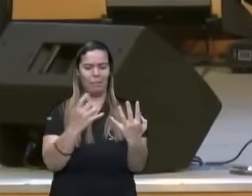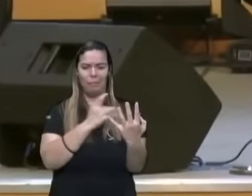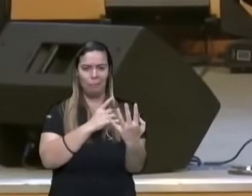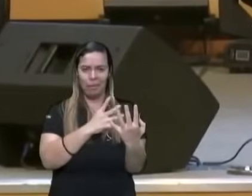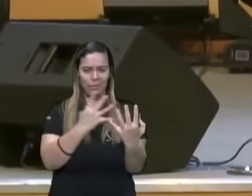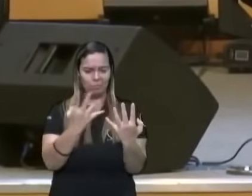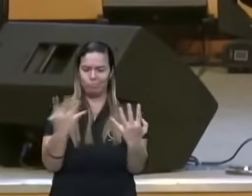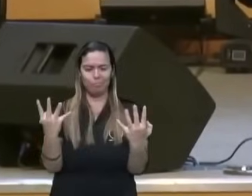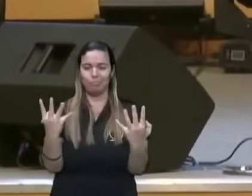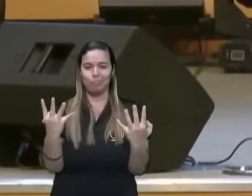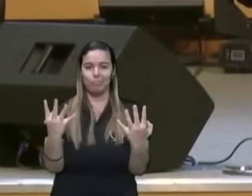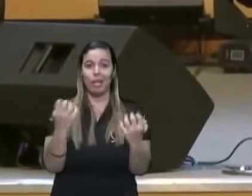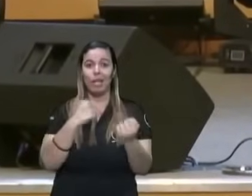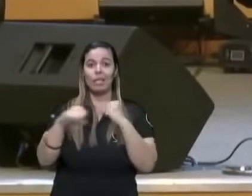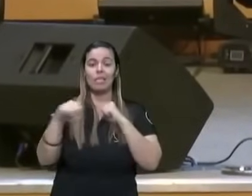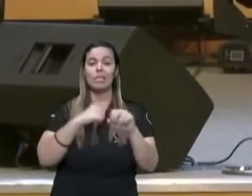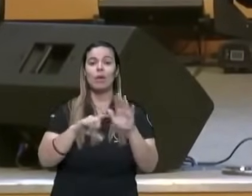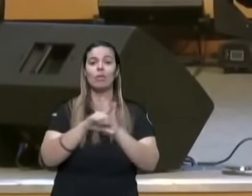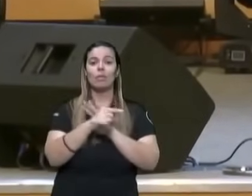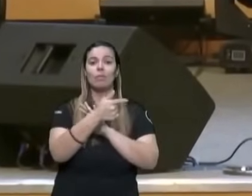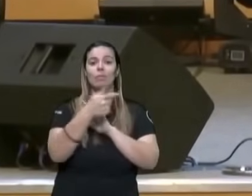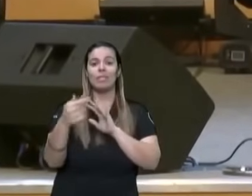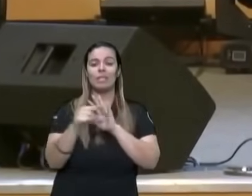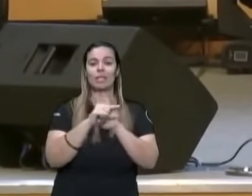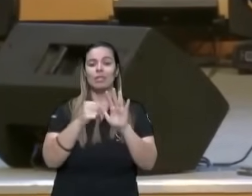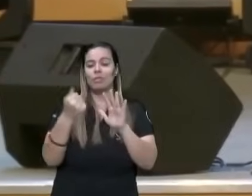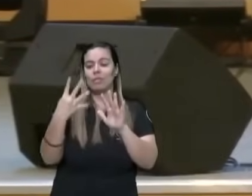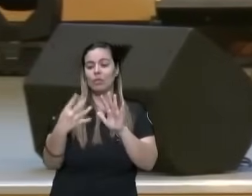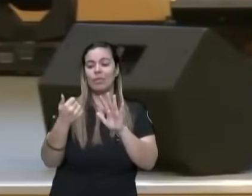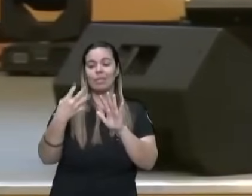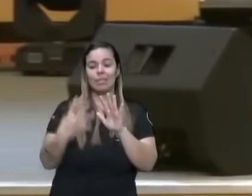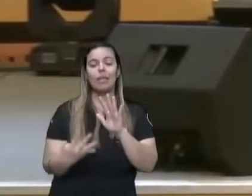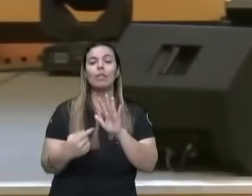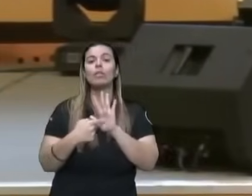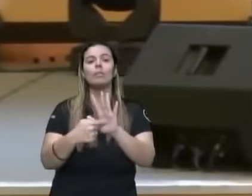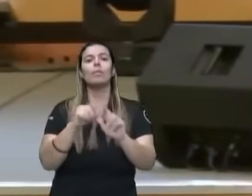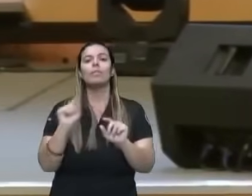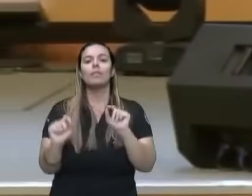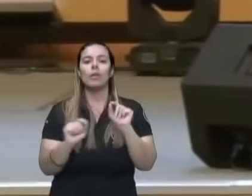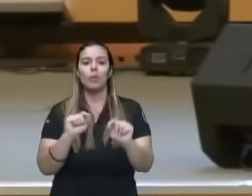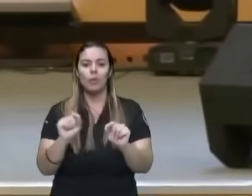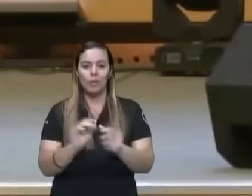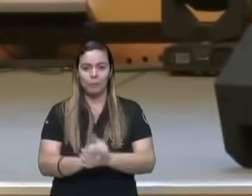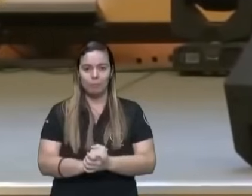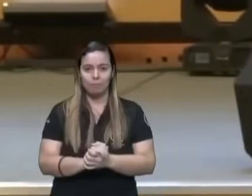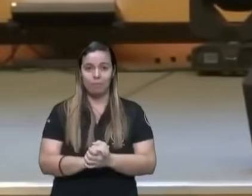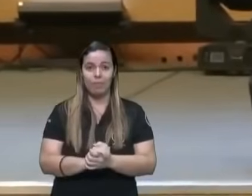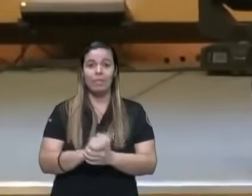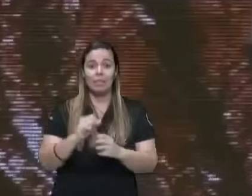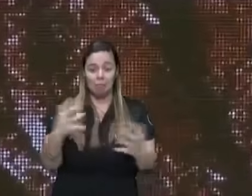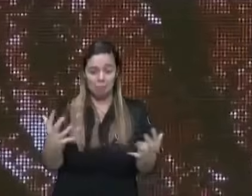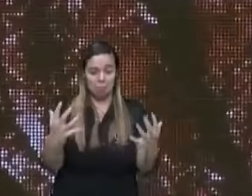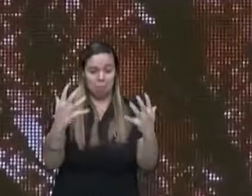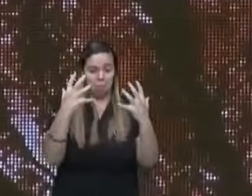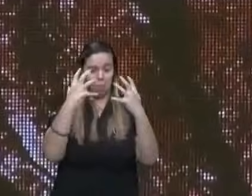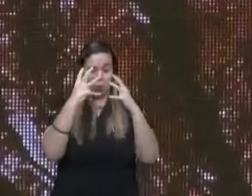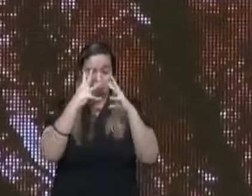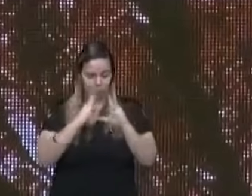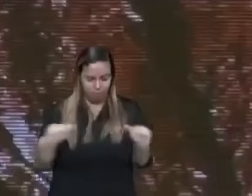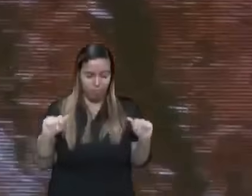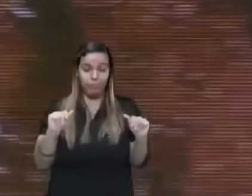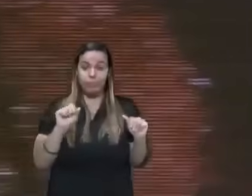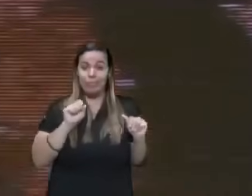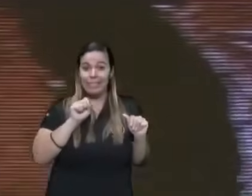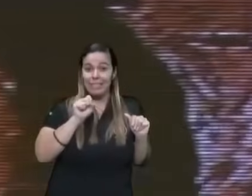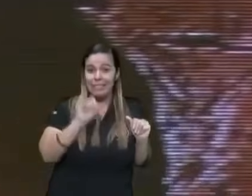E o final do Salmo 27, que é o versículo 13 e 14, ele vai dizer: pereceria sem dúvida se